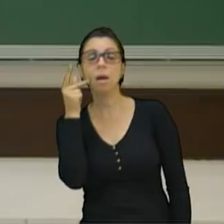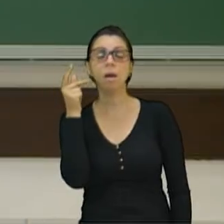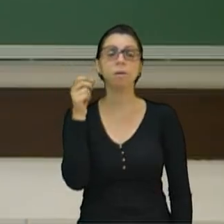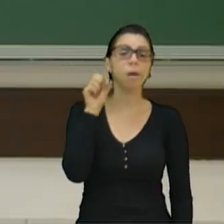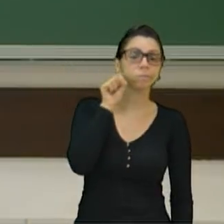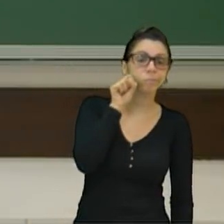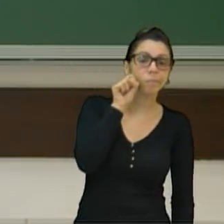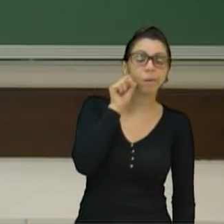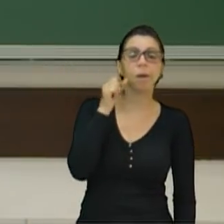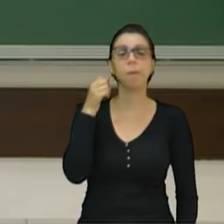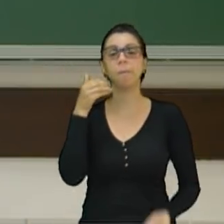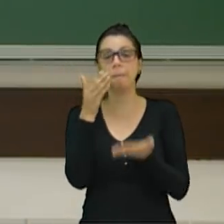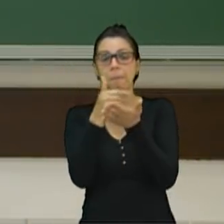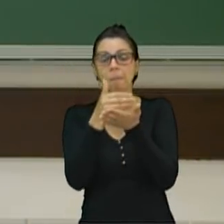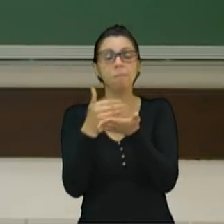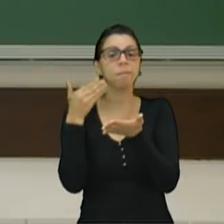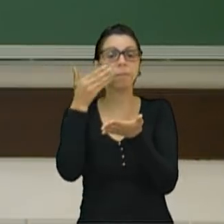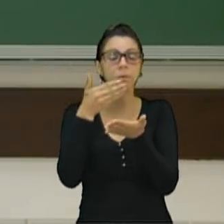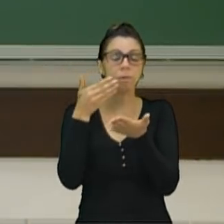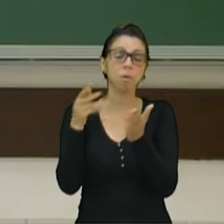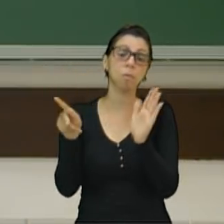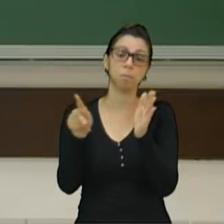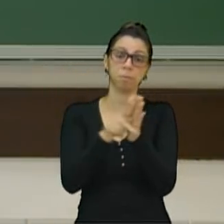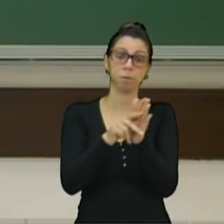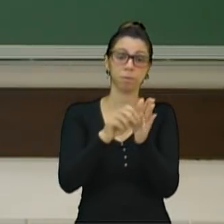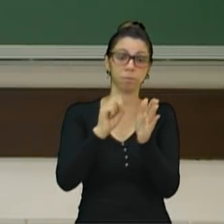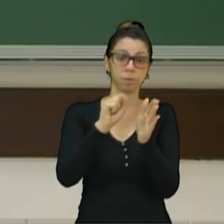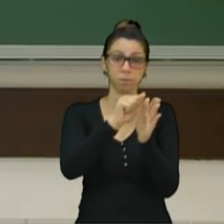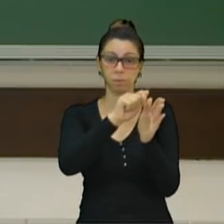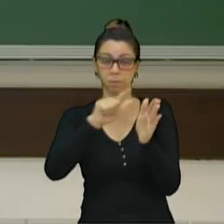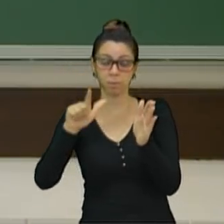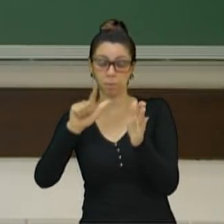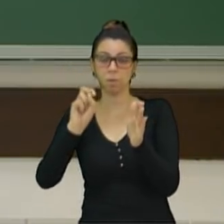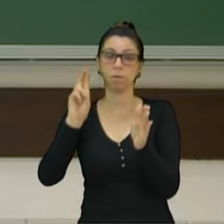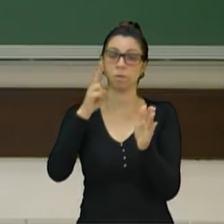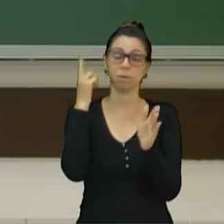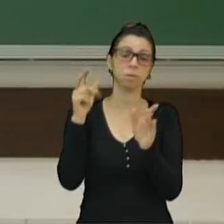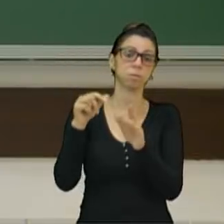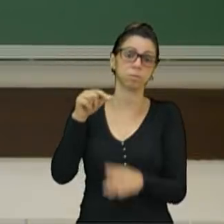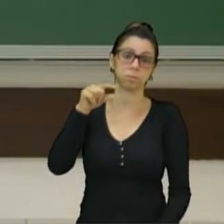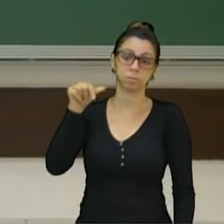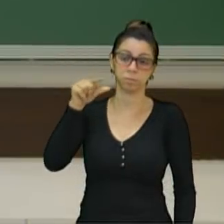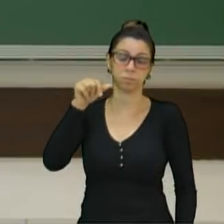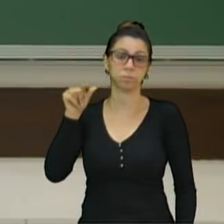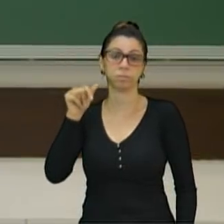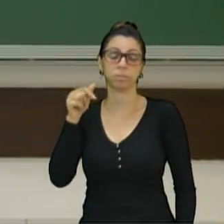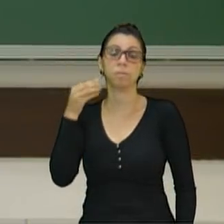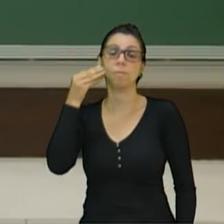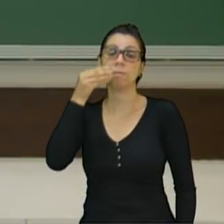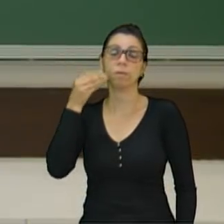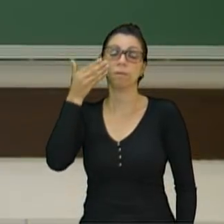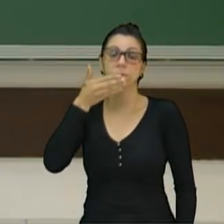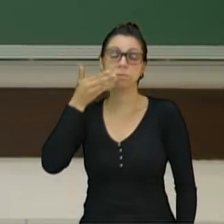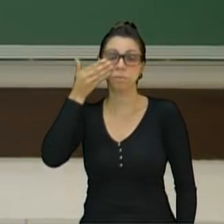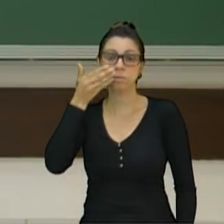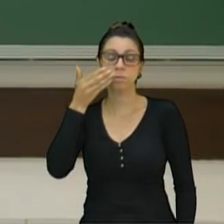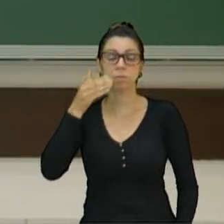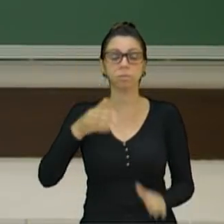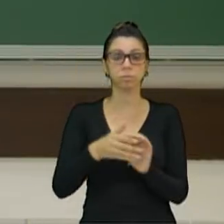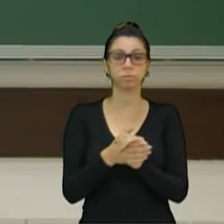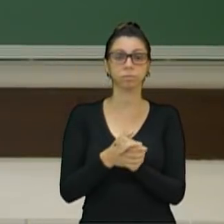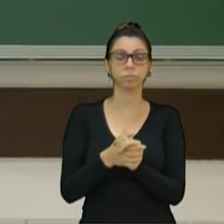bolo que a gente gosta, o próprio o próprio açúcar que a gente coloca num suco,